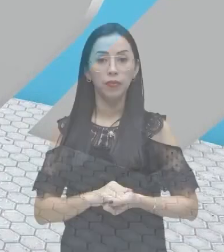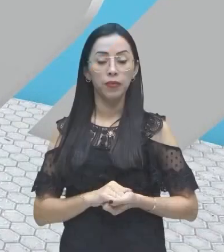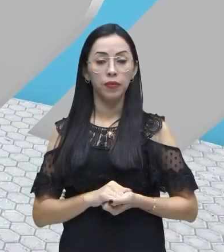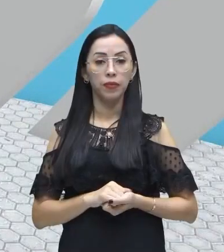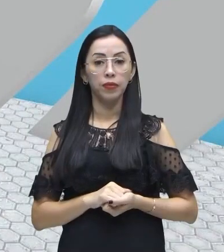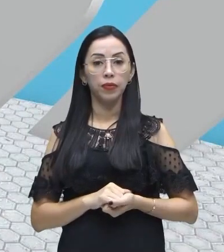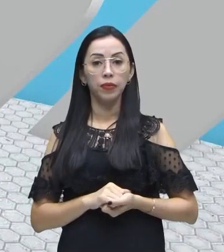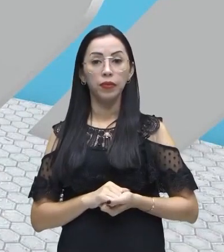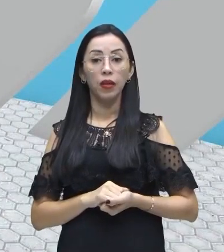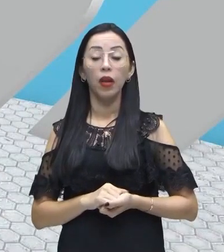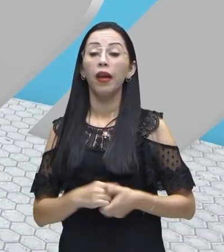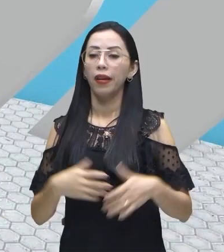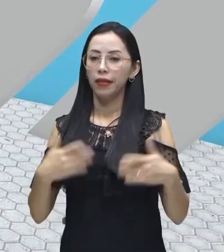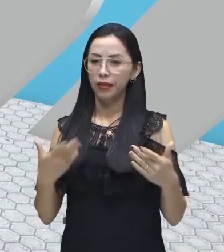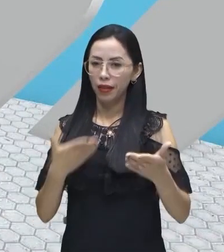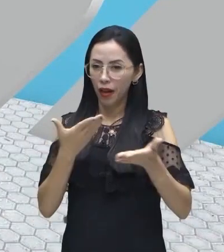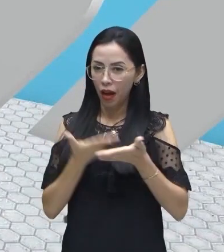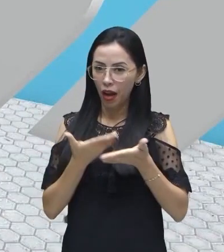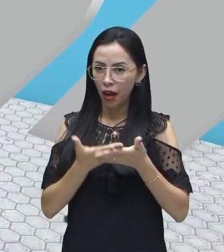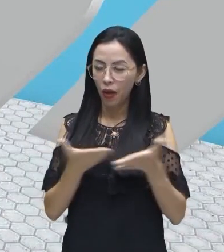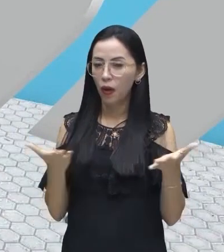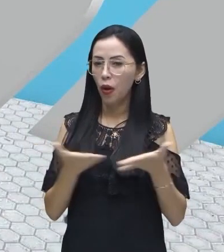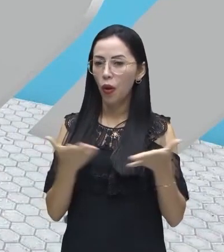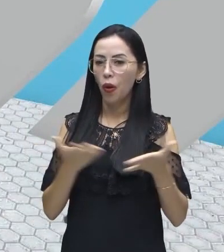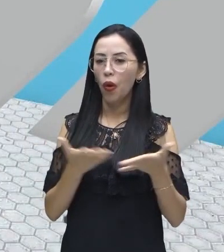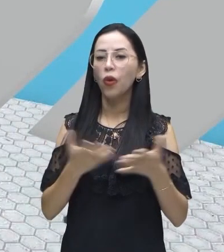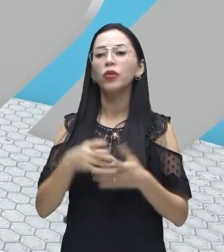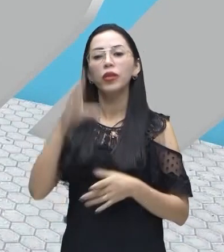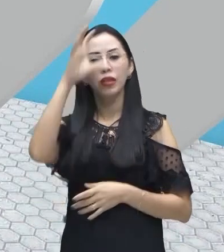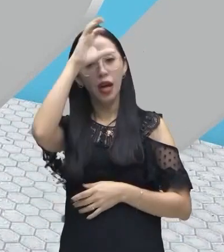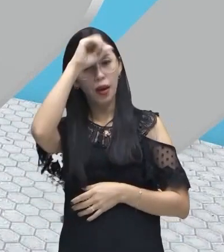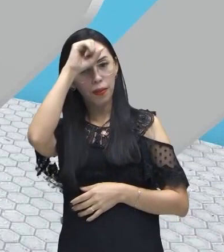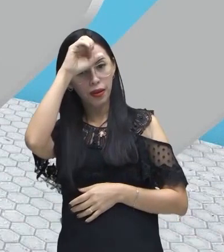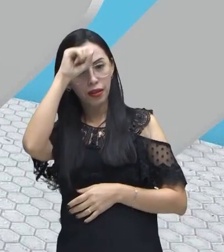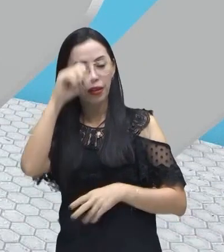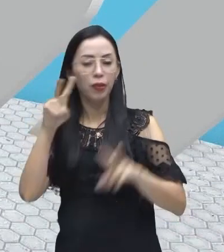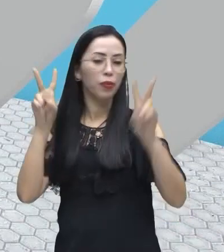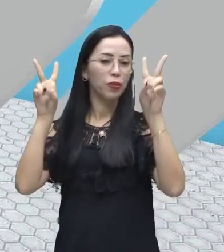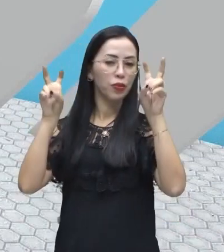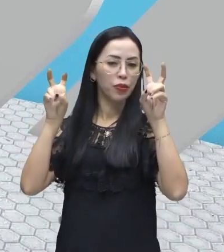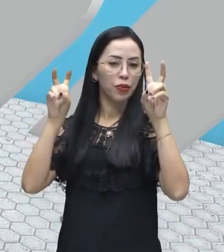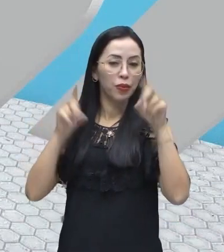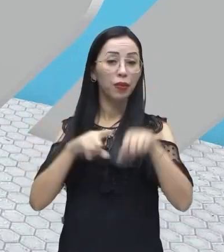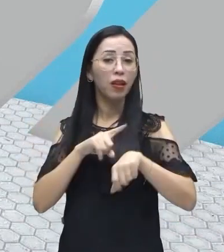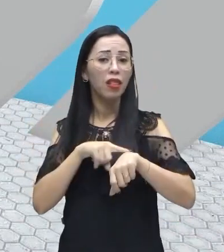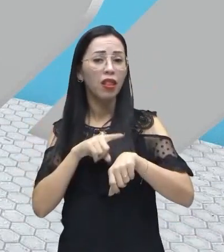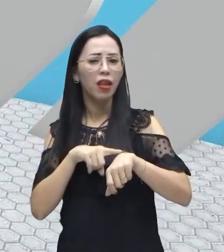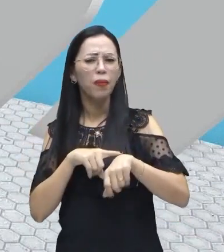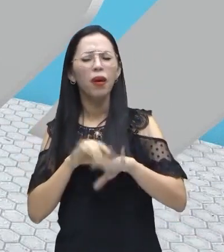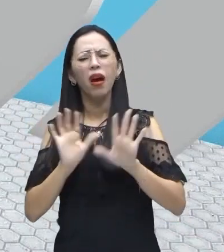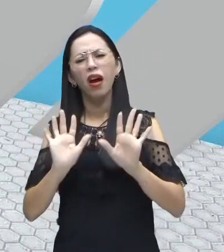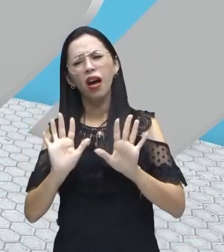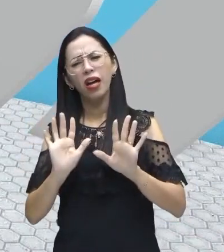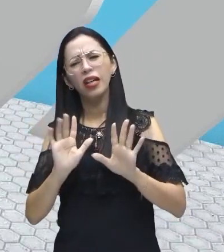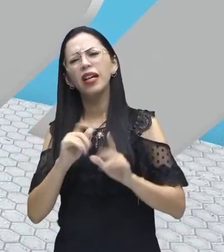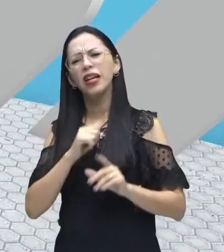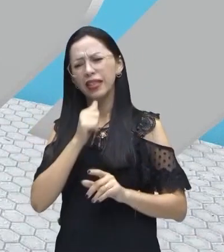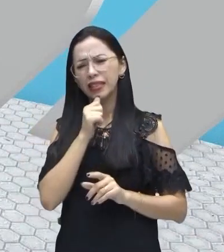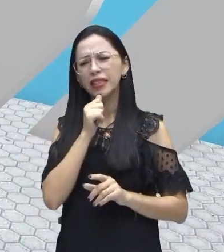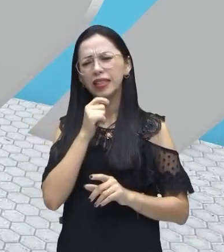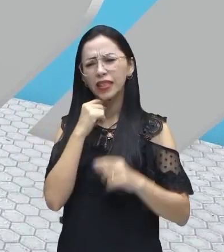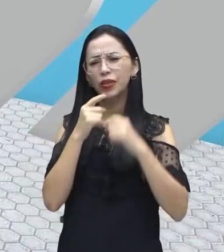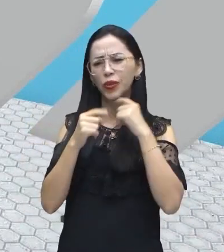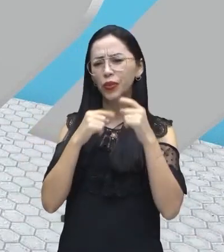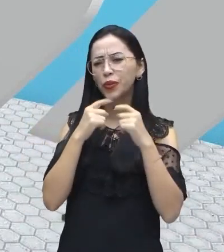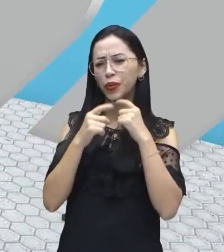Muito bem, então na aula de hoje nós vimos as unidades de tempo. Professor, ainda estou com um pouquinho de dúvida com relação às unidades de tempo. Muito